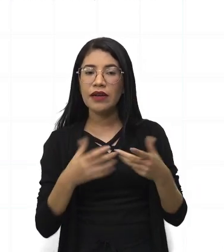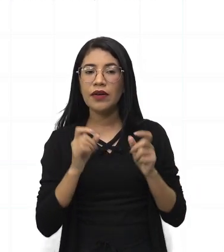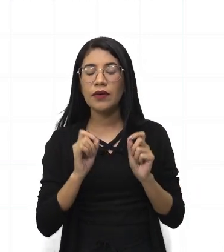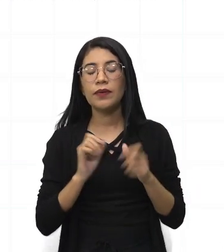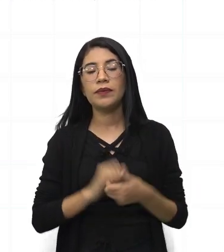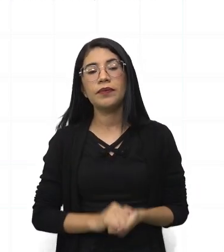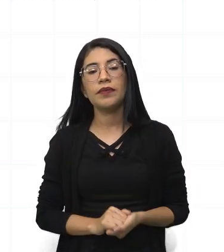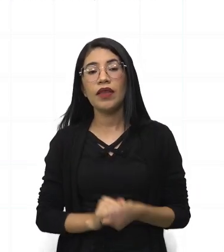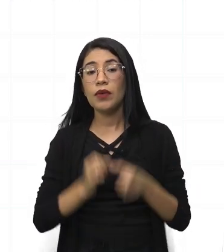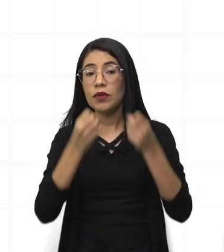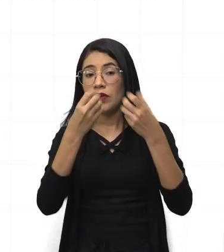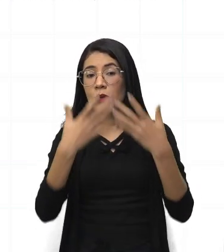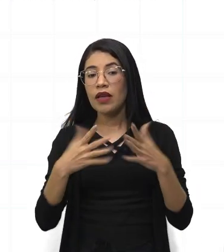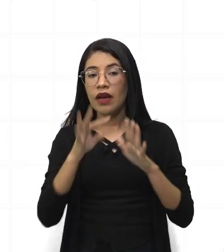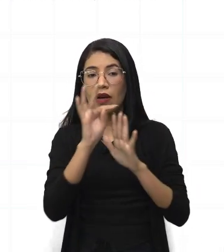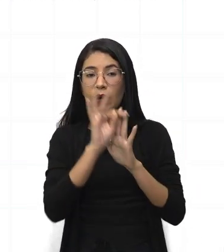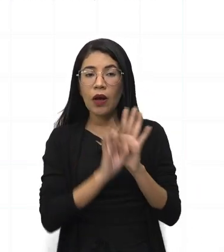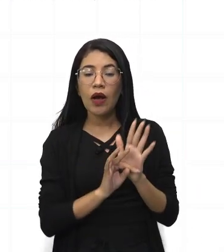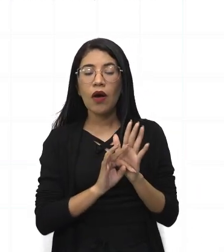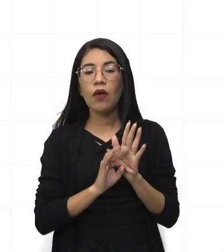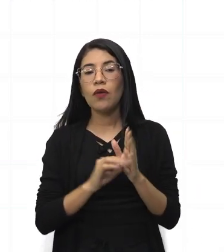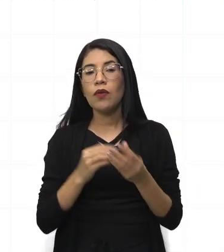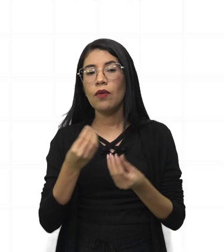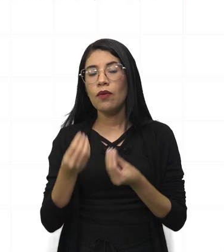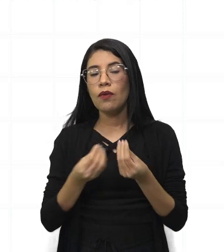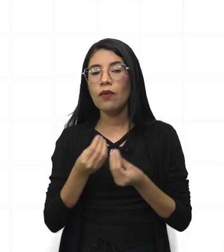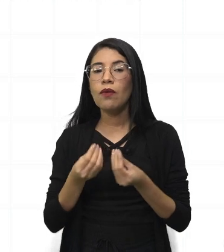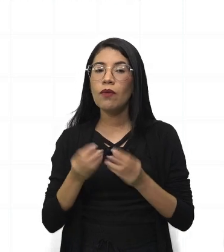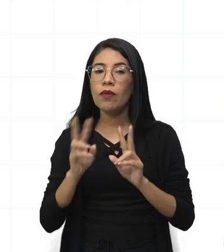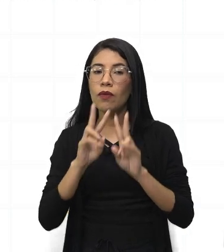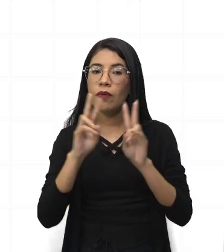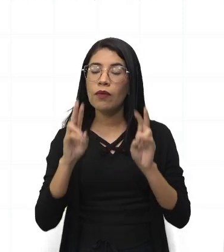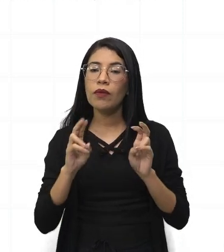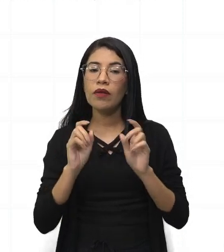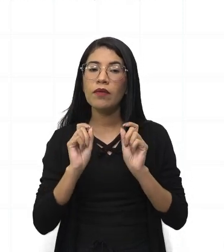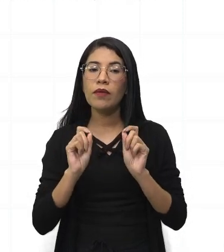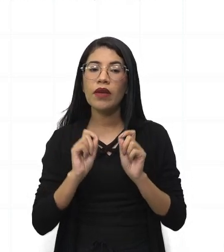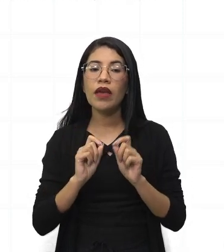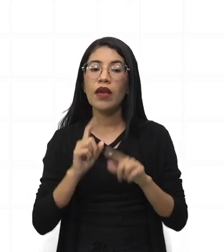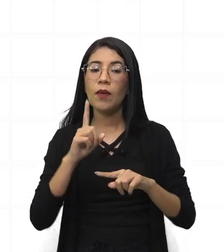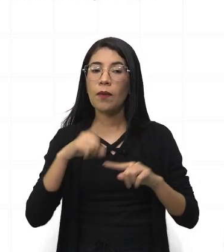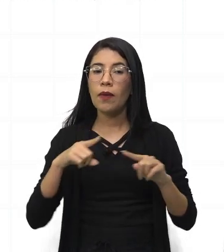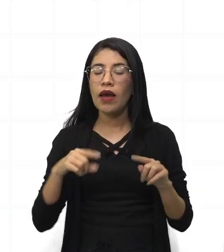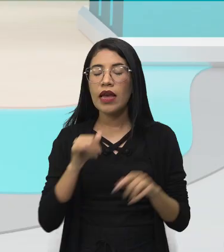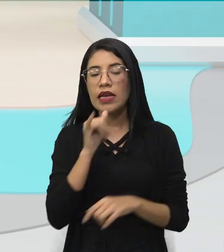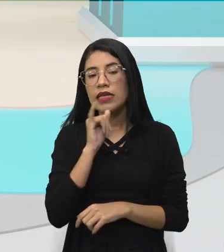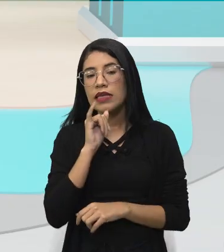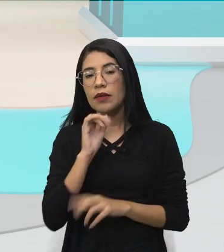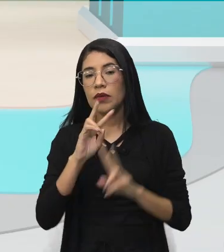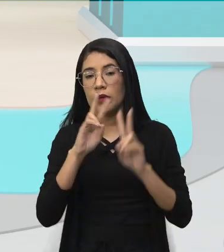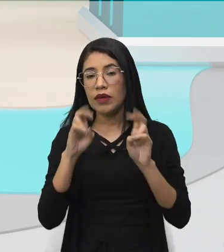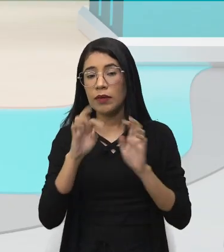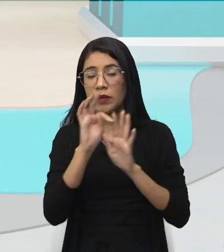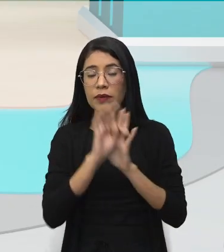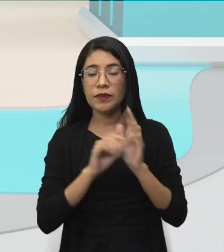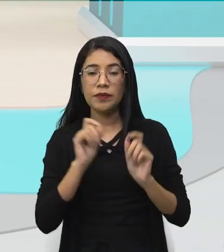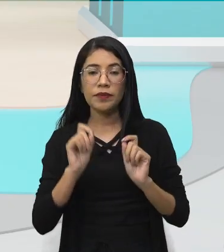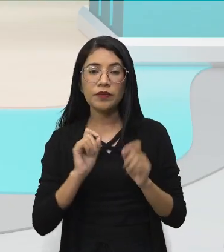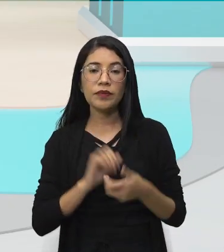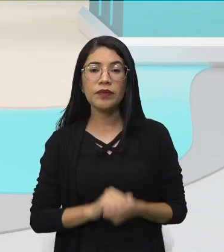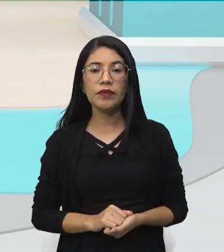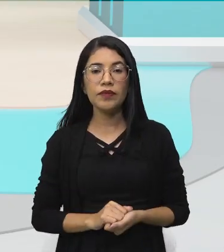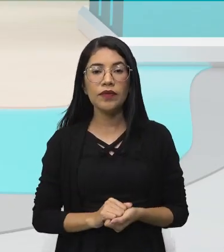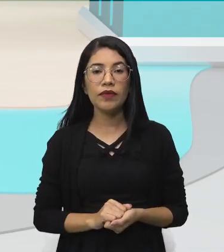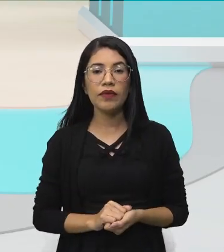estou dissertando, eu estou falando sobre algo. No caso aí, eu tô falando sobre o